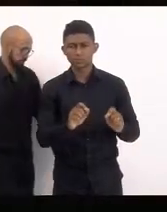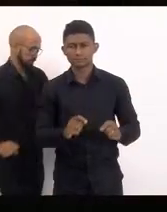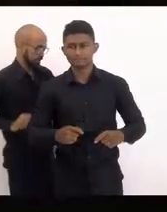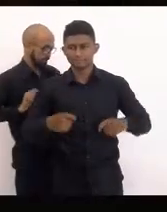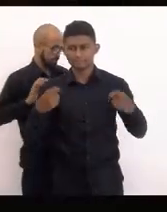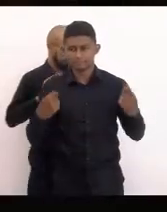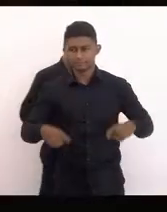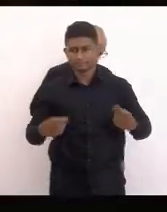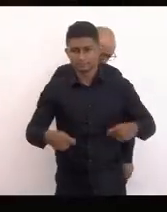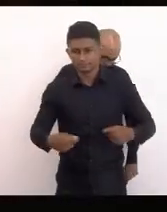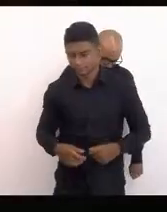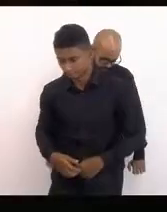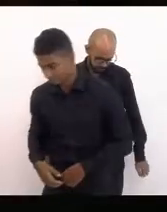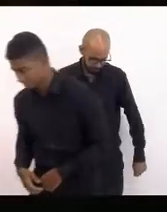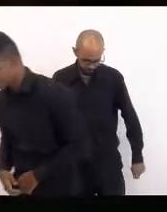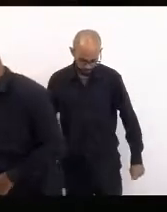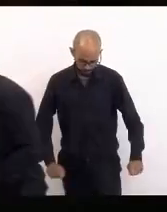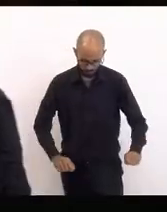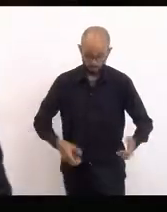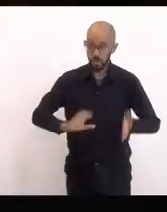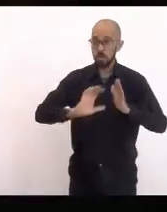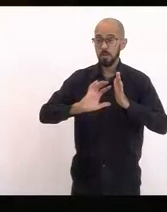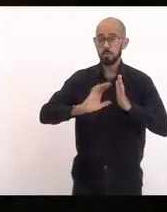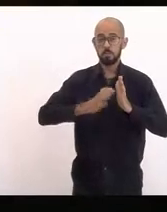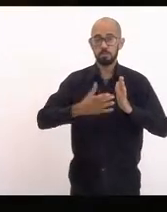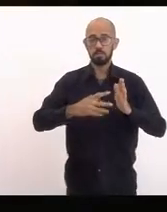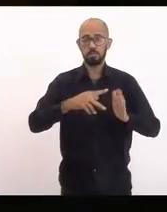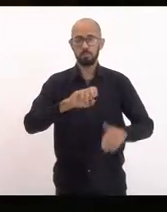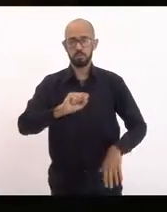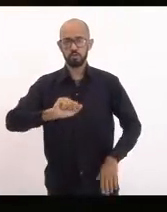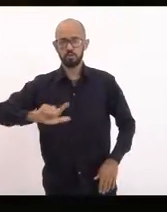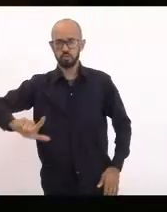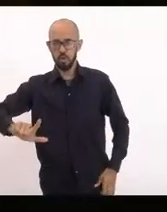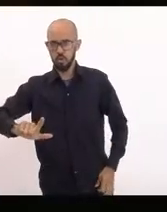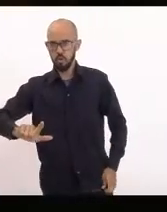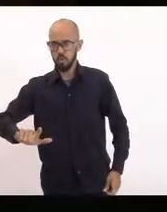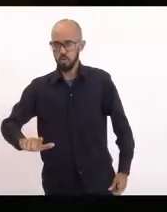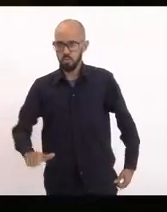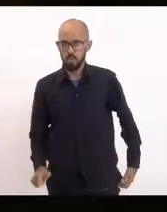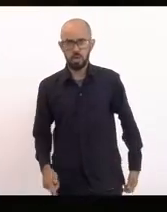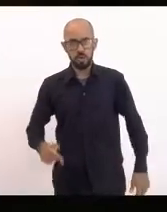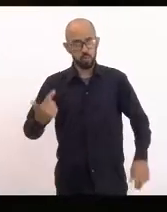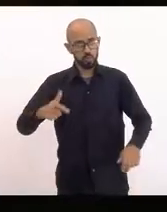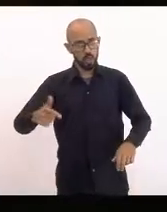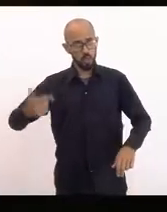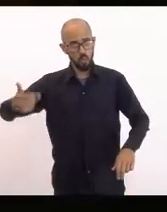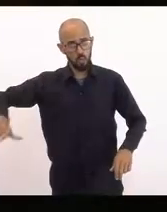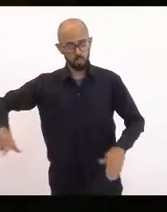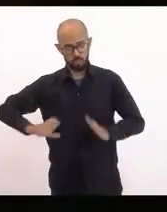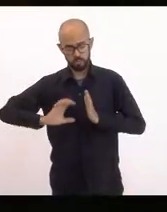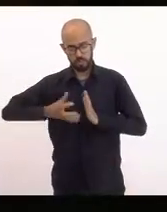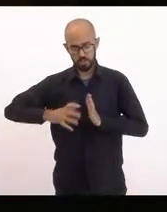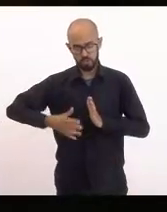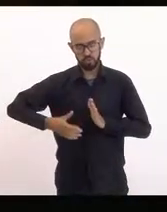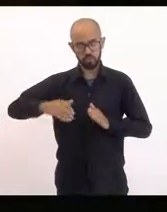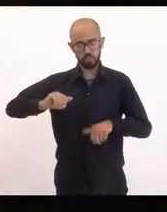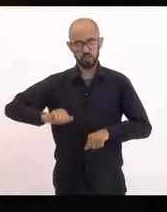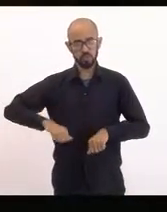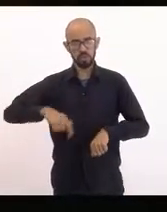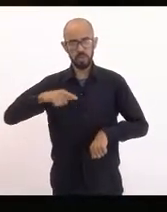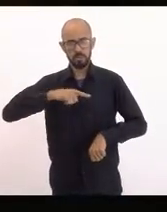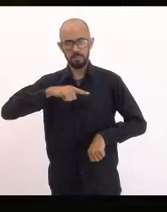necessário ressaltar: a bancada do PSOL, e não tem nenhuma outra bancada mais crítica à política de segurança que